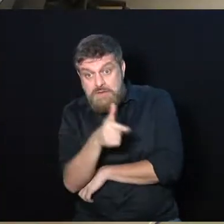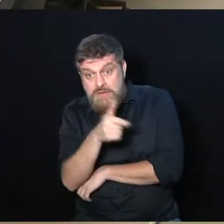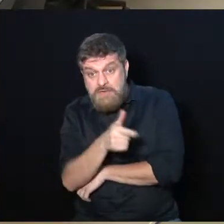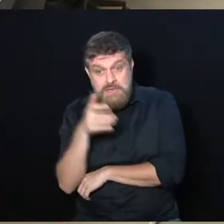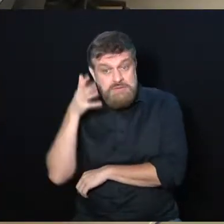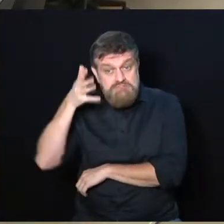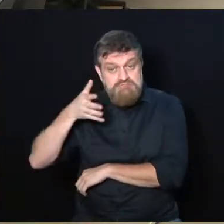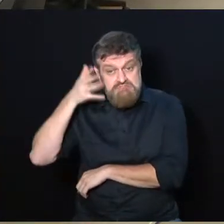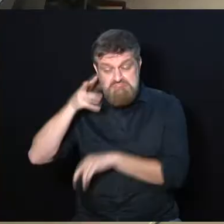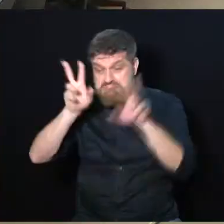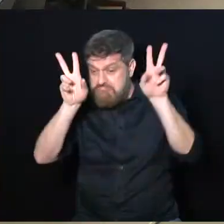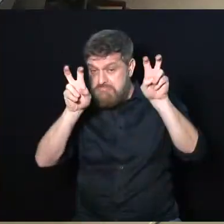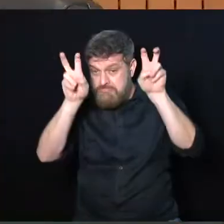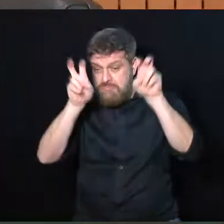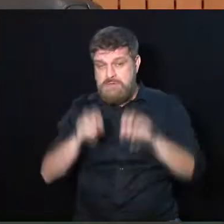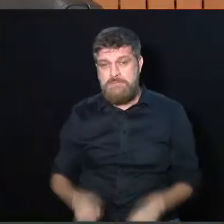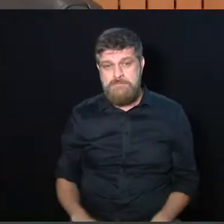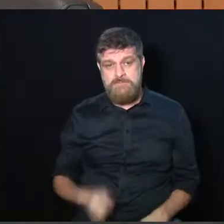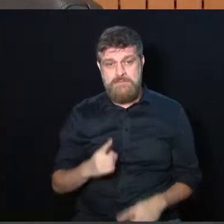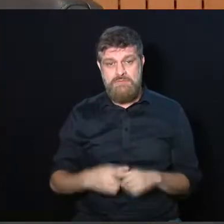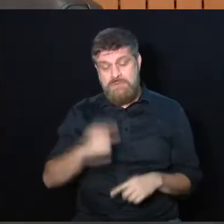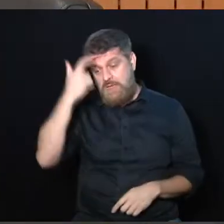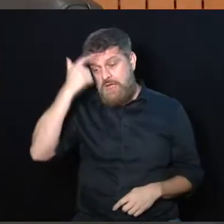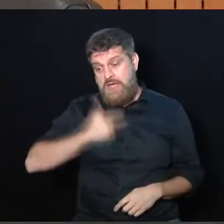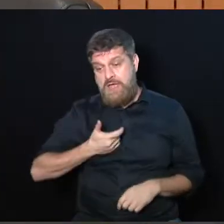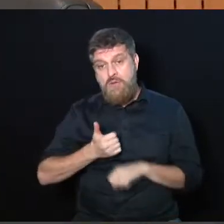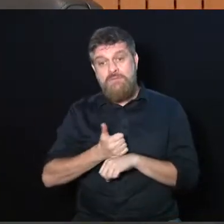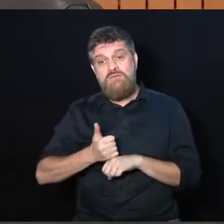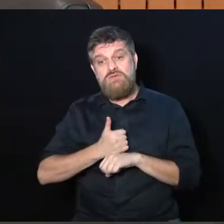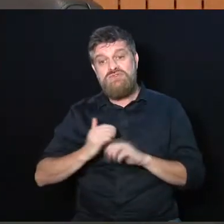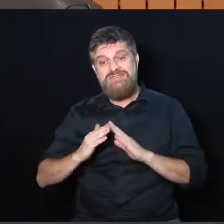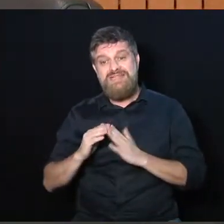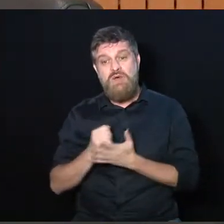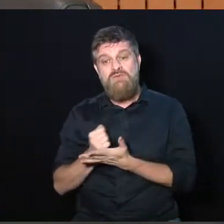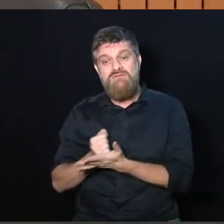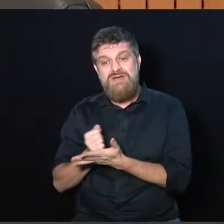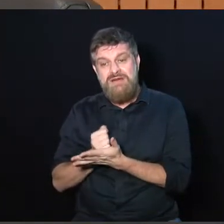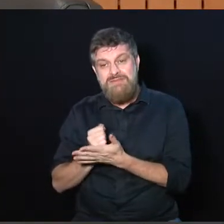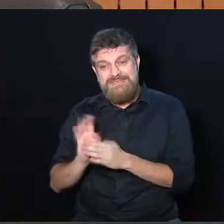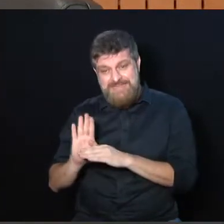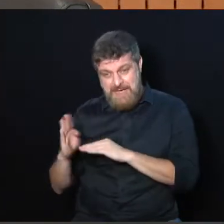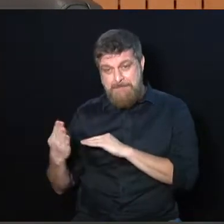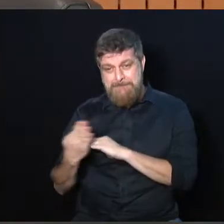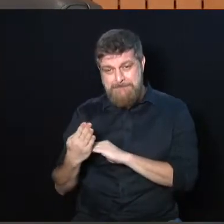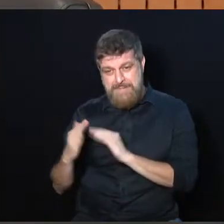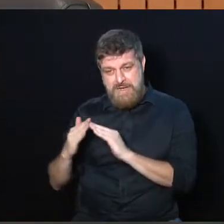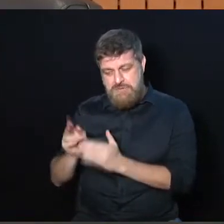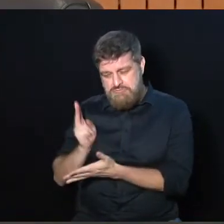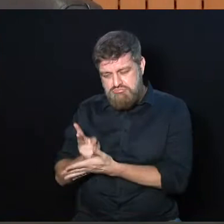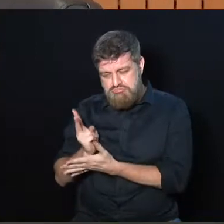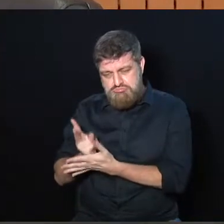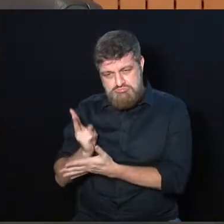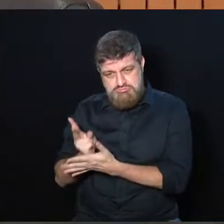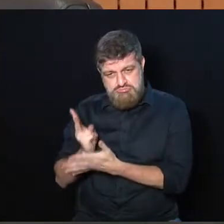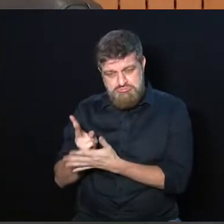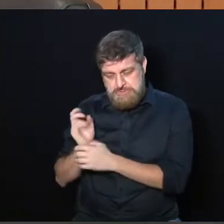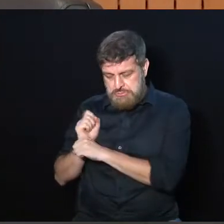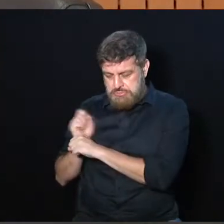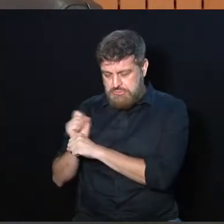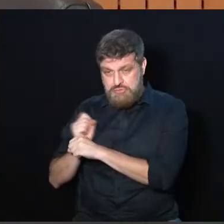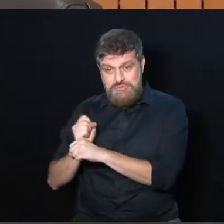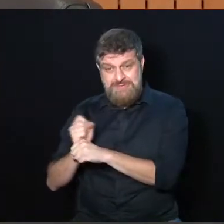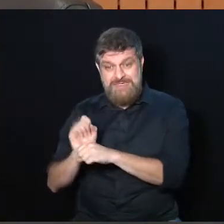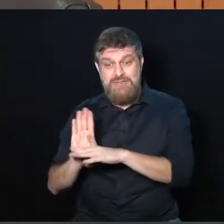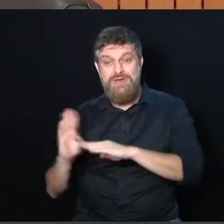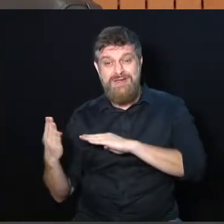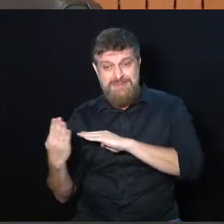doutor, porque eu sou farmacêutico e farmacêutico de bairro, bairrista, e